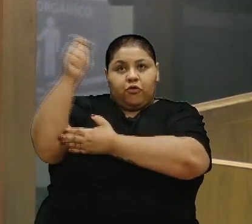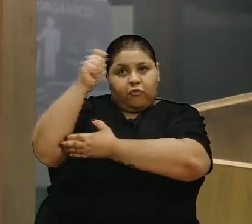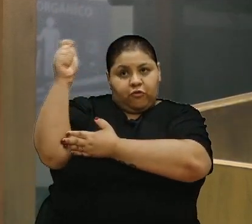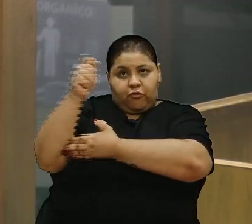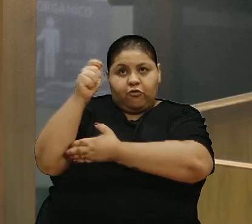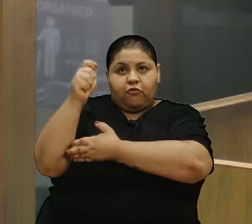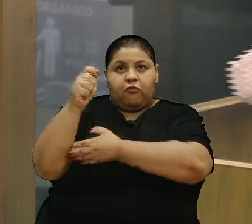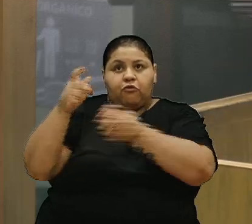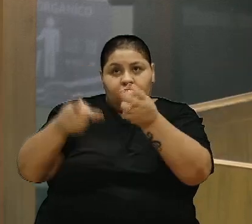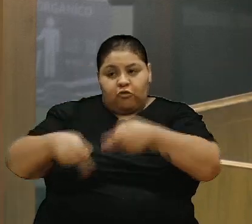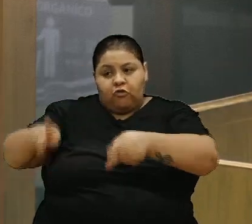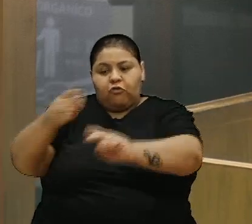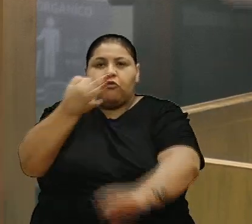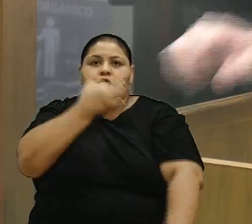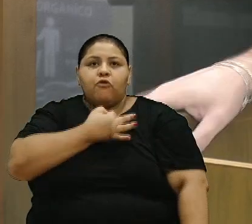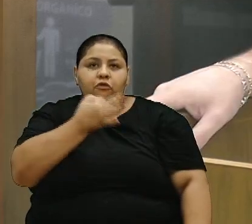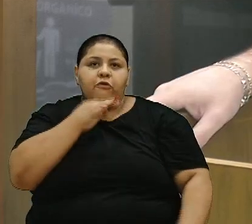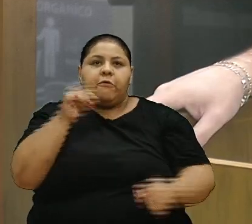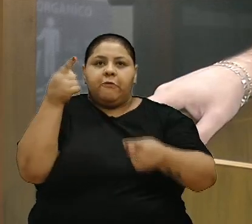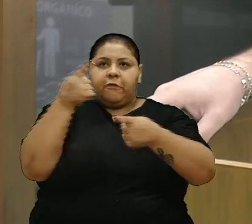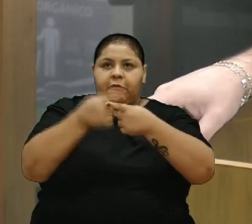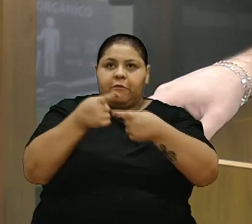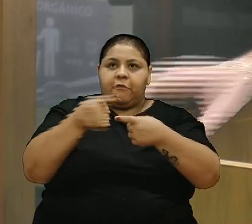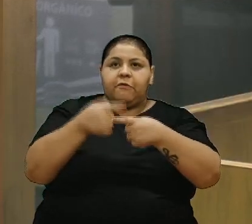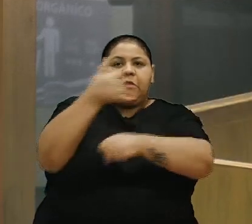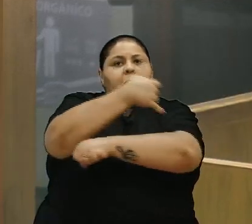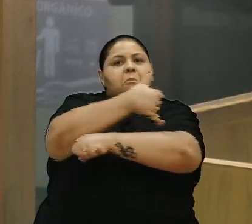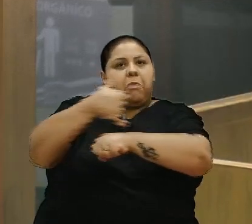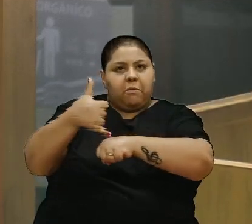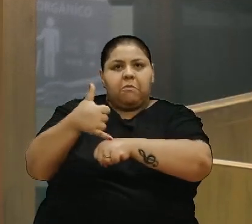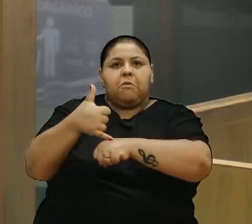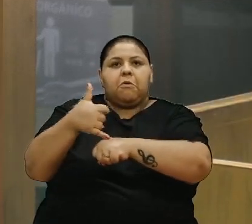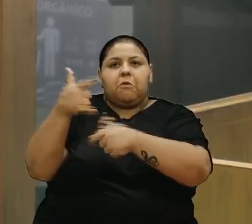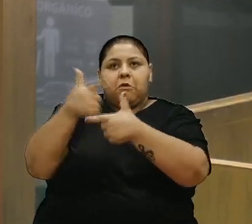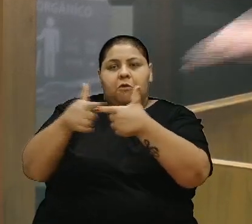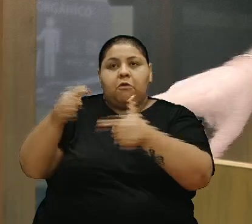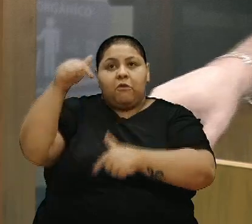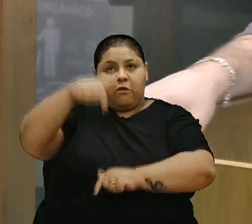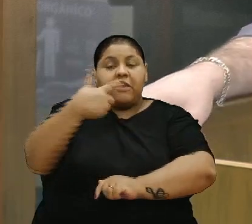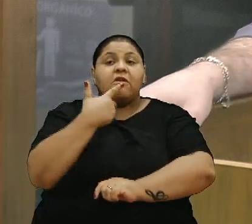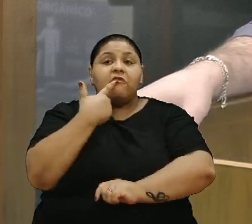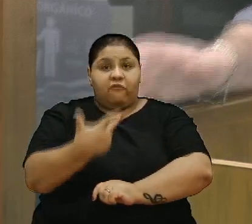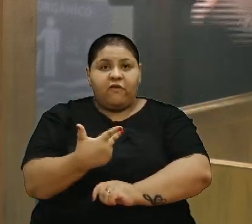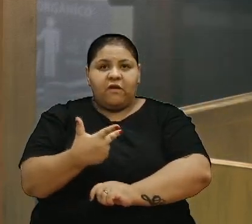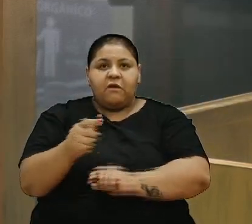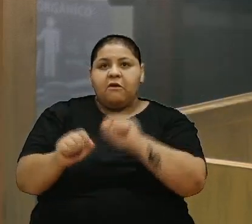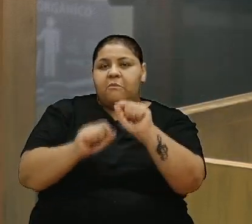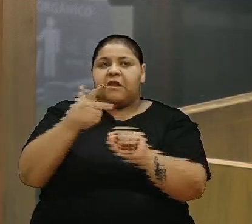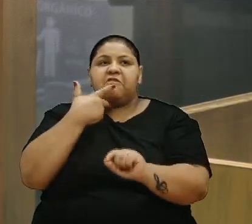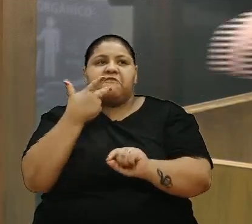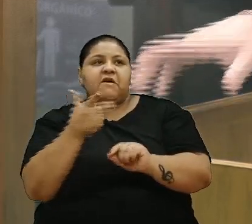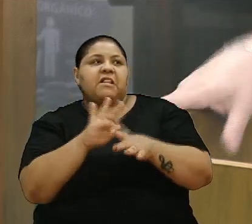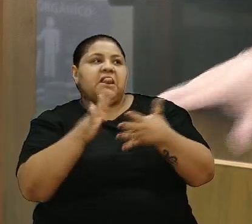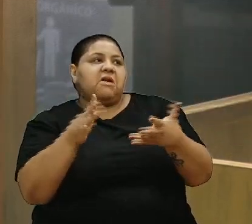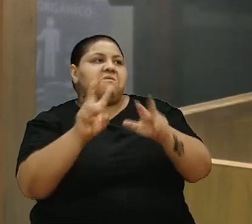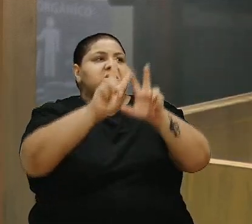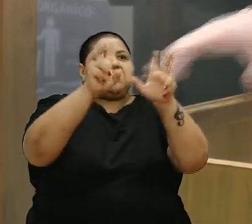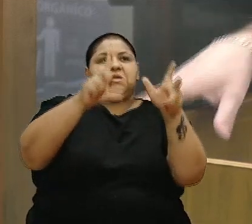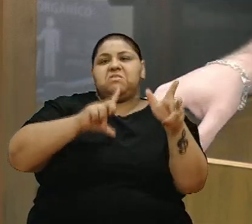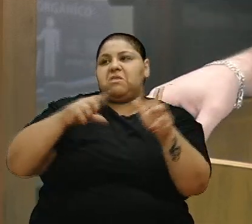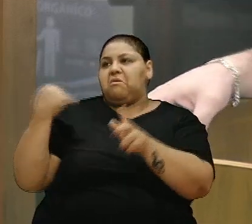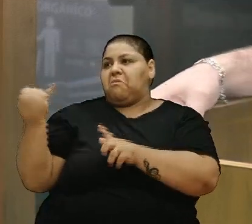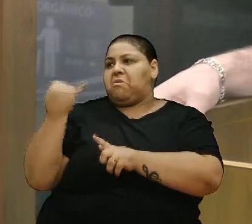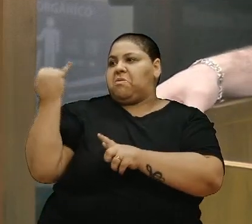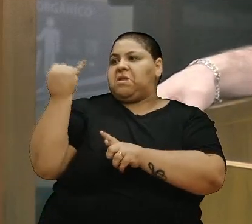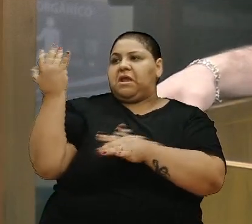mais, é o povo caxiense que também passou por essa situação. E aqui eu trago, para quem diz que não, porque esse assunto não tem de importância